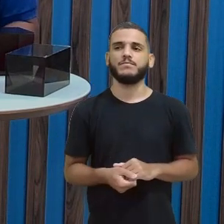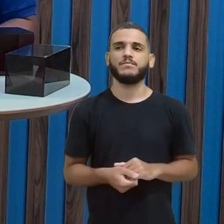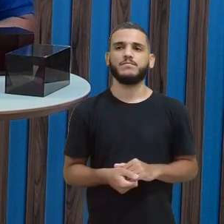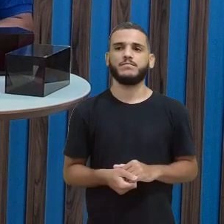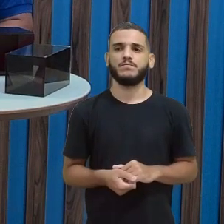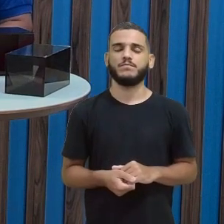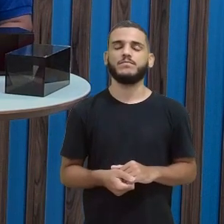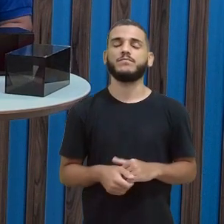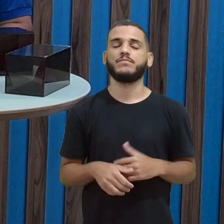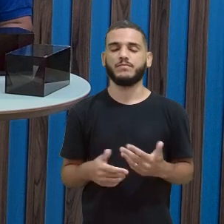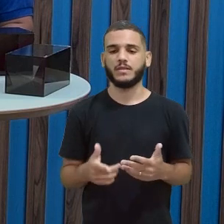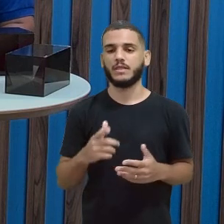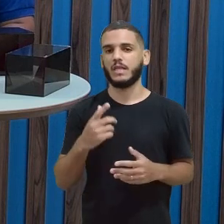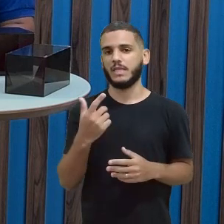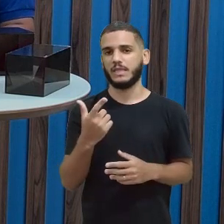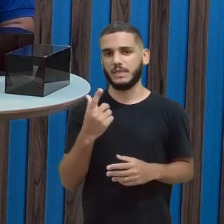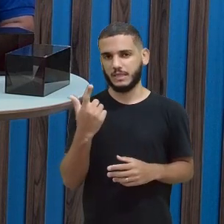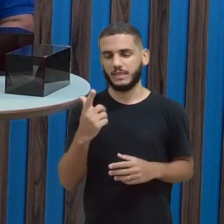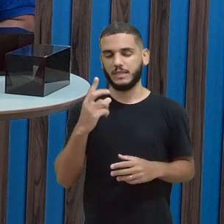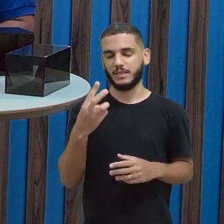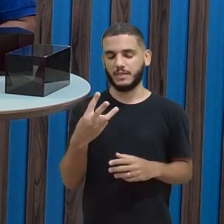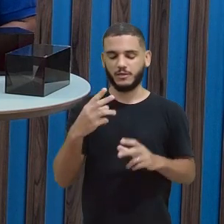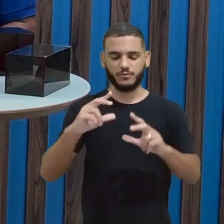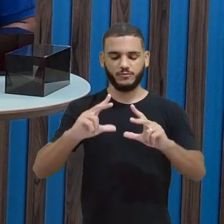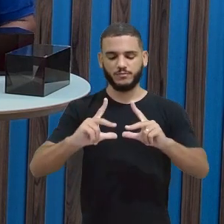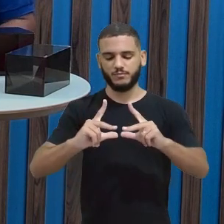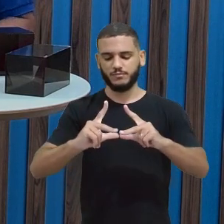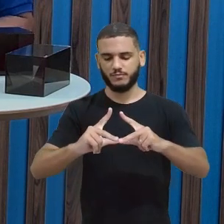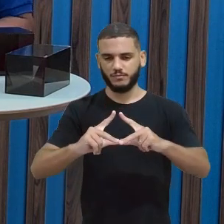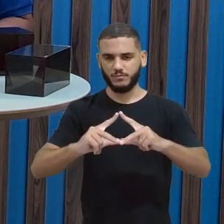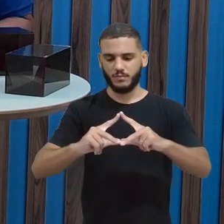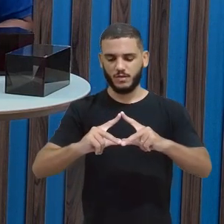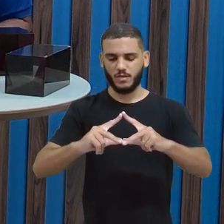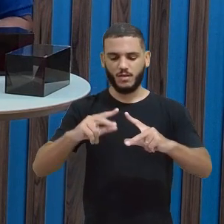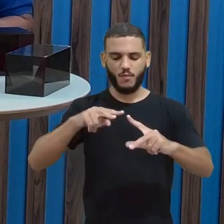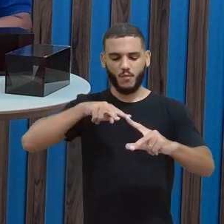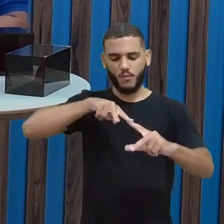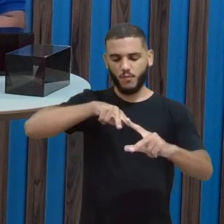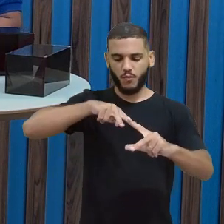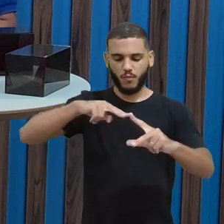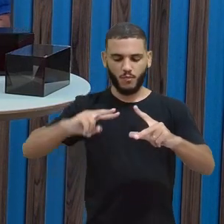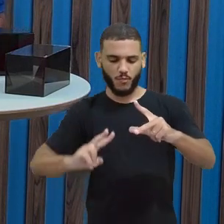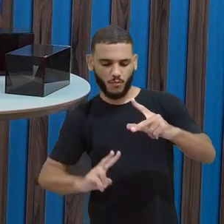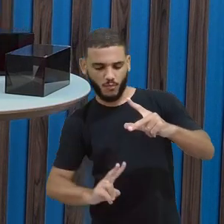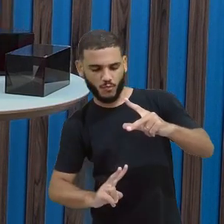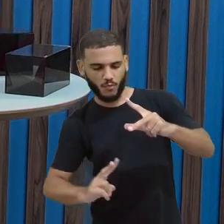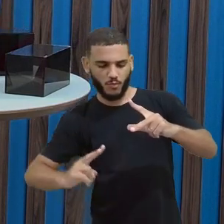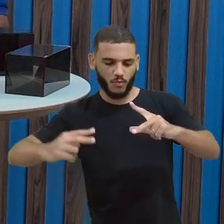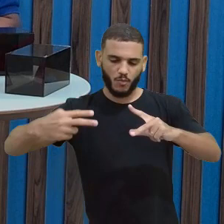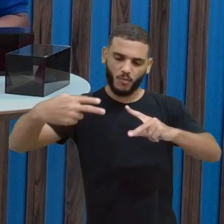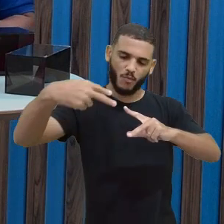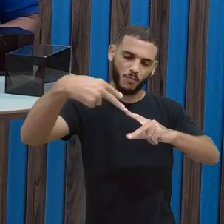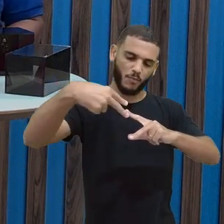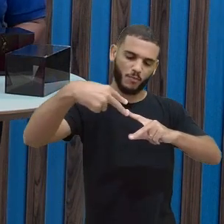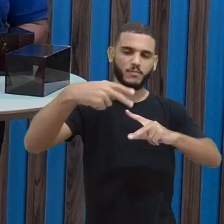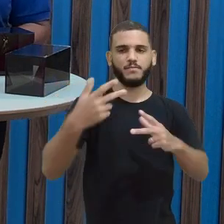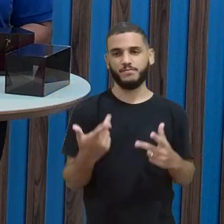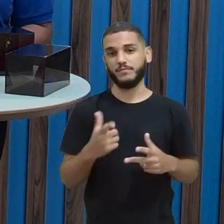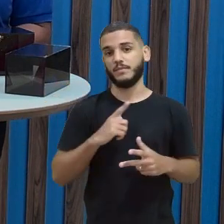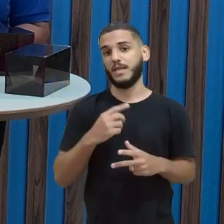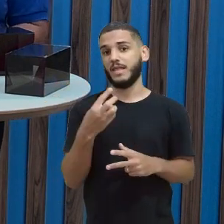é tridimensional, não é isso? Então, ela é um sólido geométrico, né, que tem